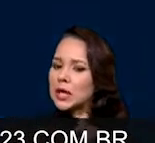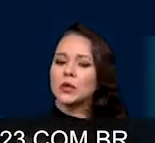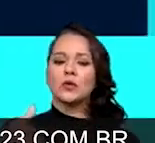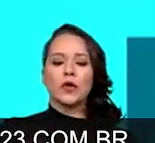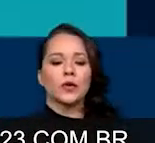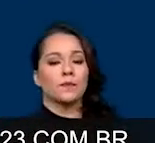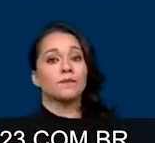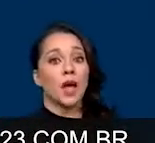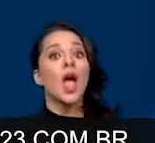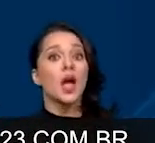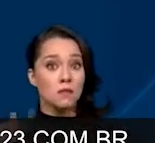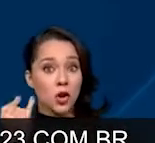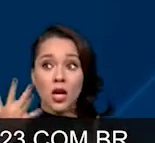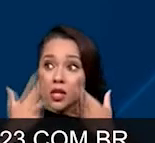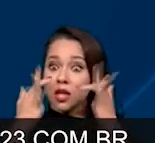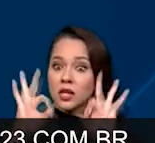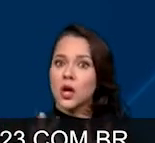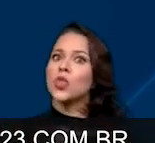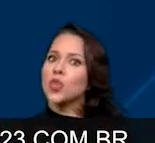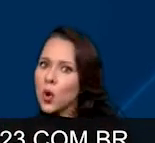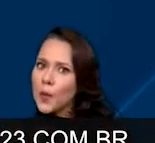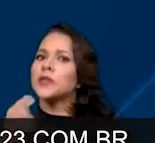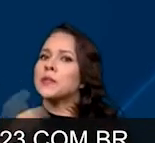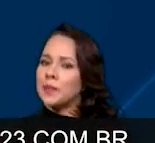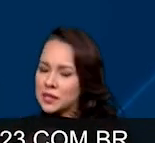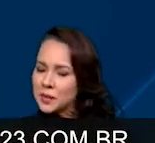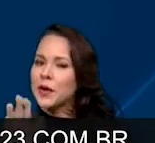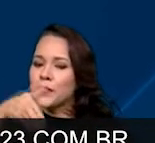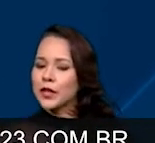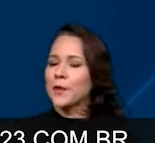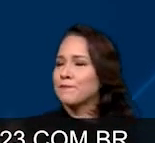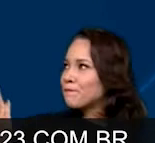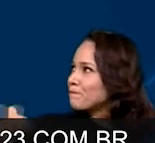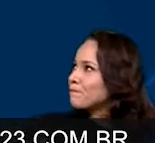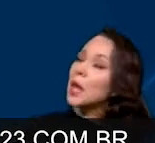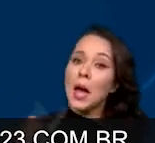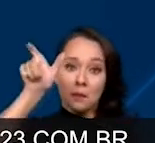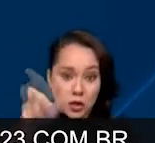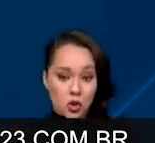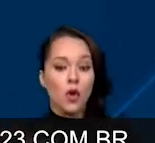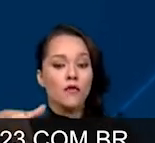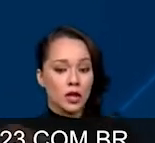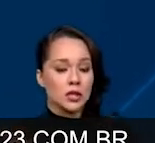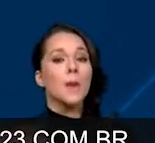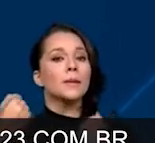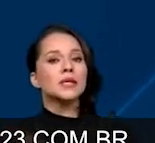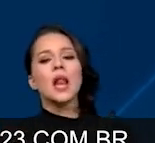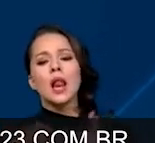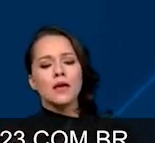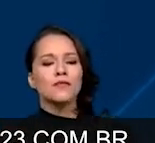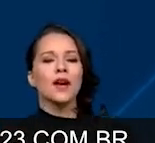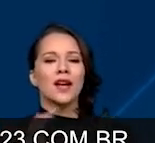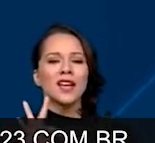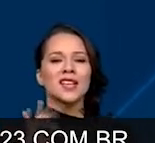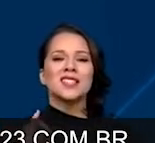voto. É importante estar atento aos documentos necessários para votar. O eleitor deve levar para sua sessão o